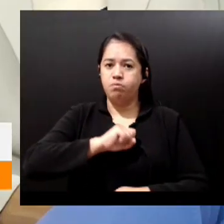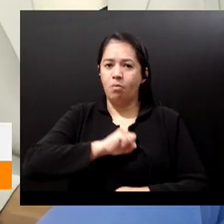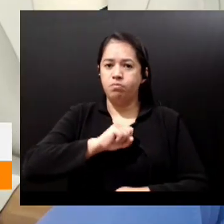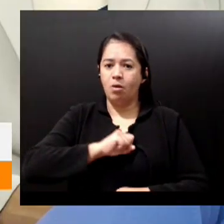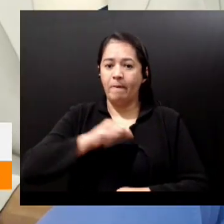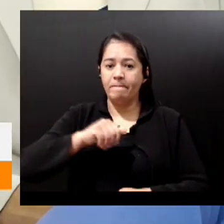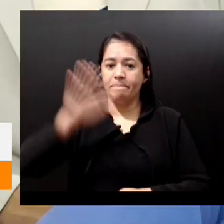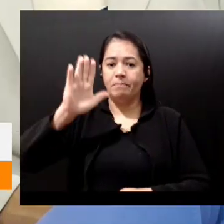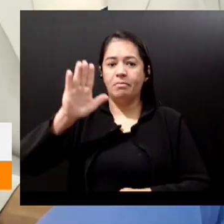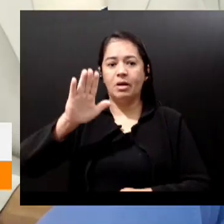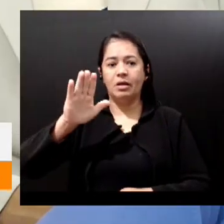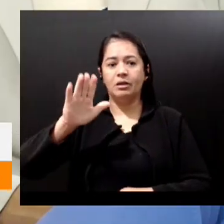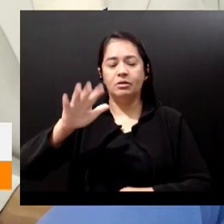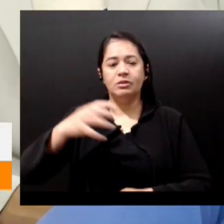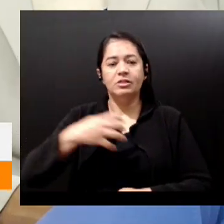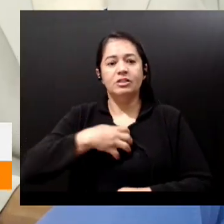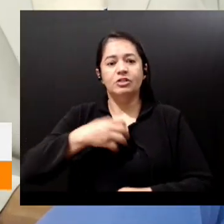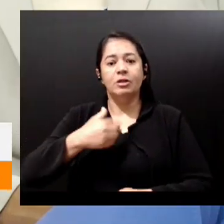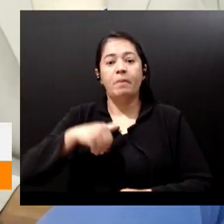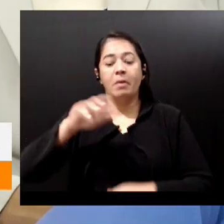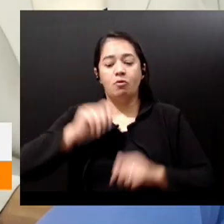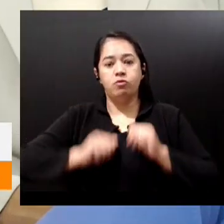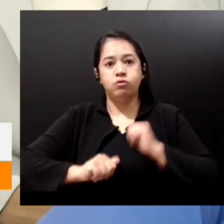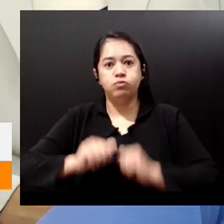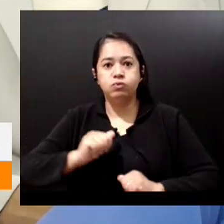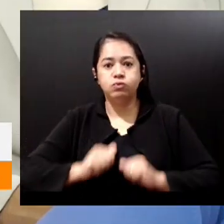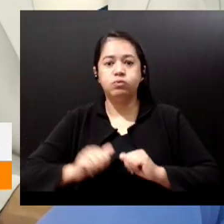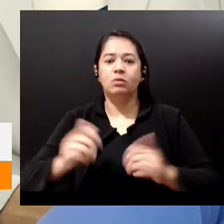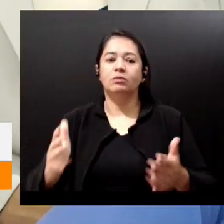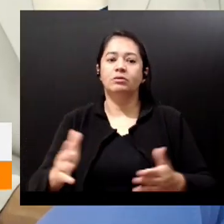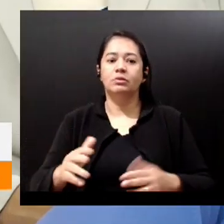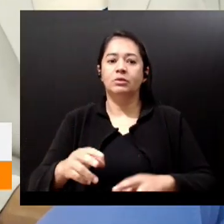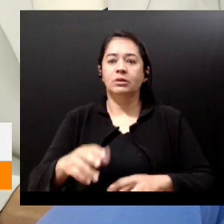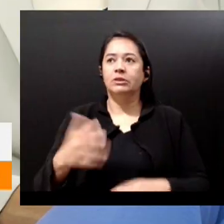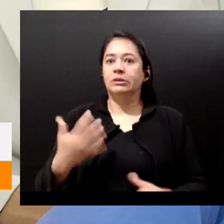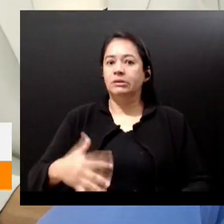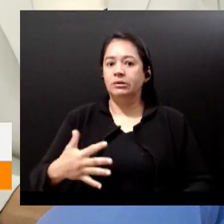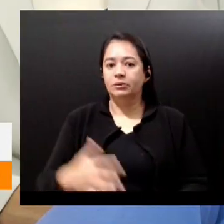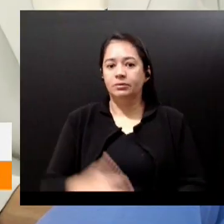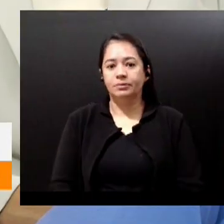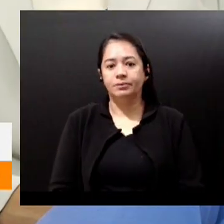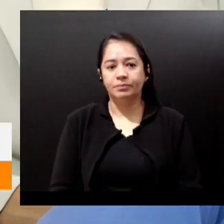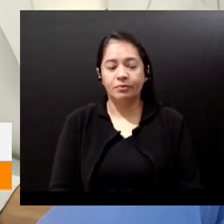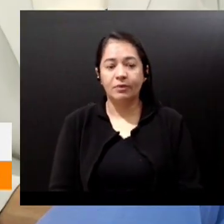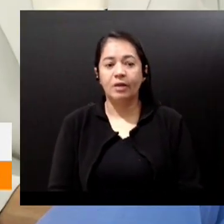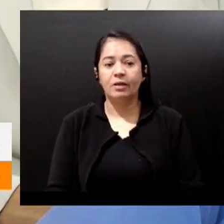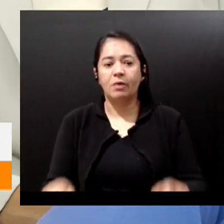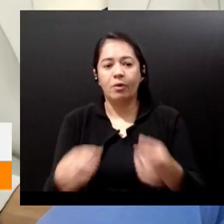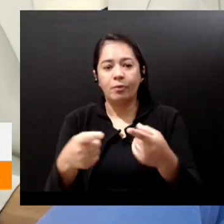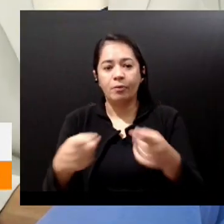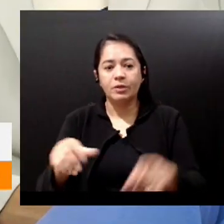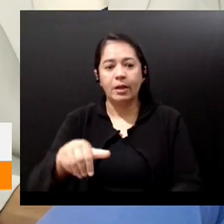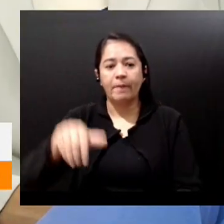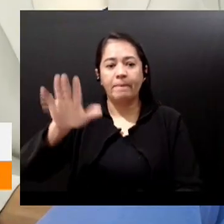mais ansiedade, portanto, mais adrenalina, digamos. Músicas mais harmoniosas, como por